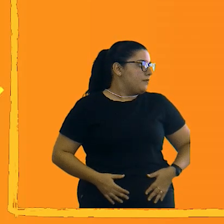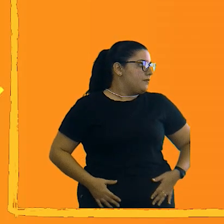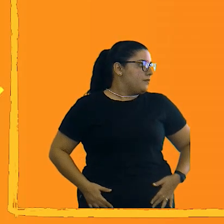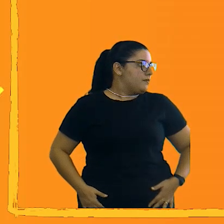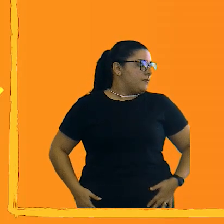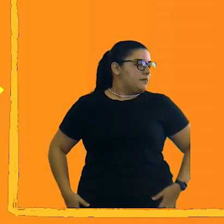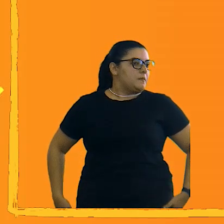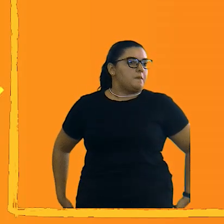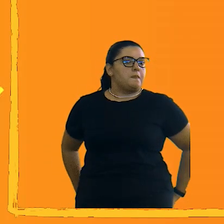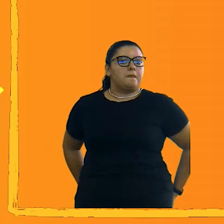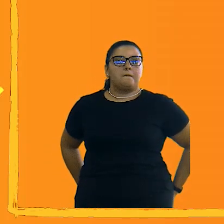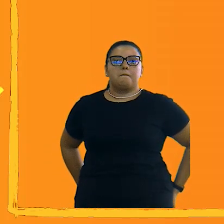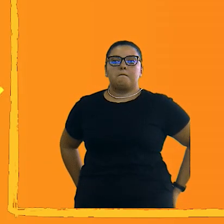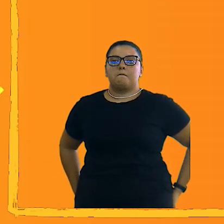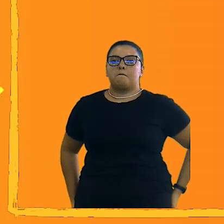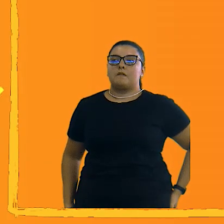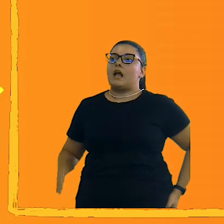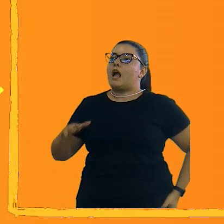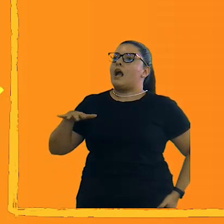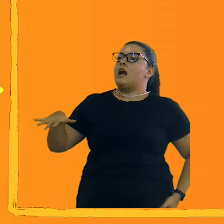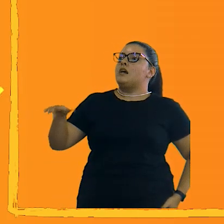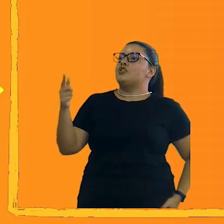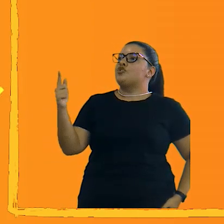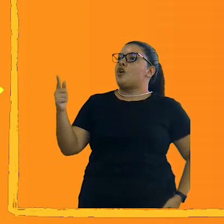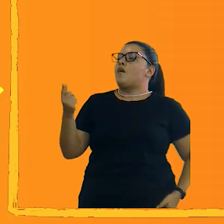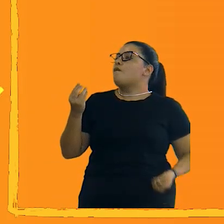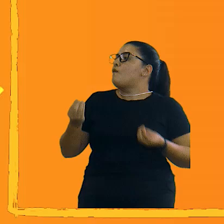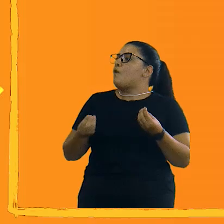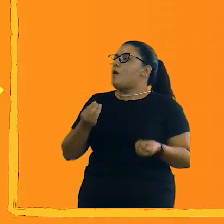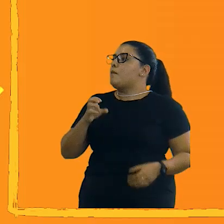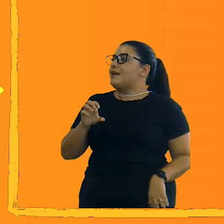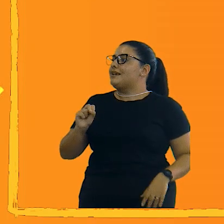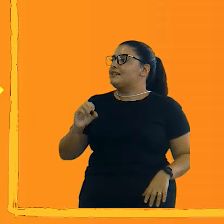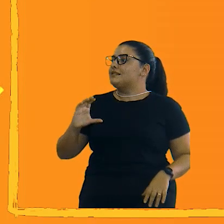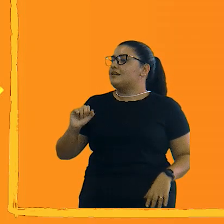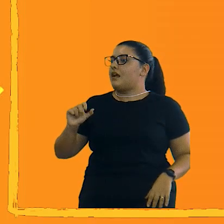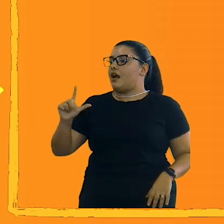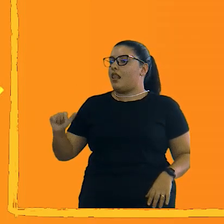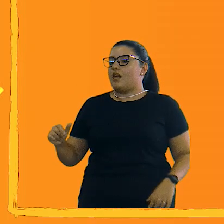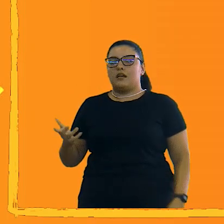escala bora galera da geografia aí como é que eu trabalho escala